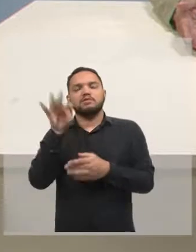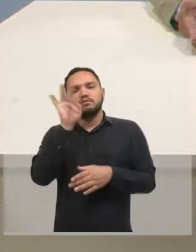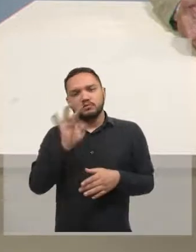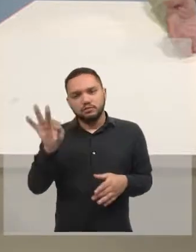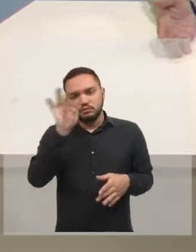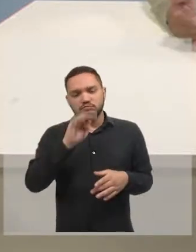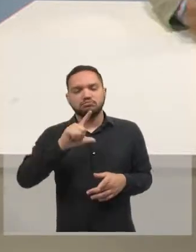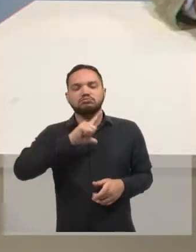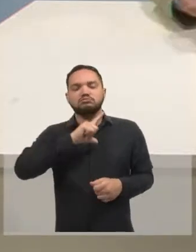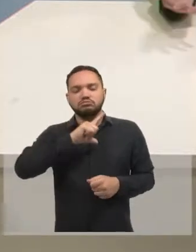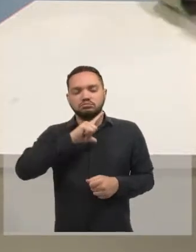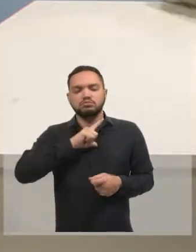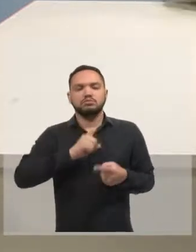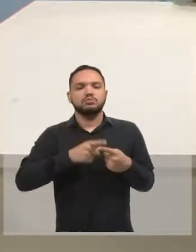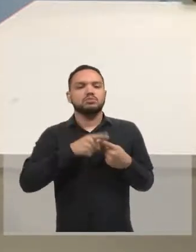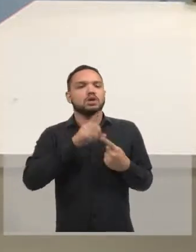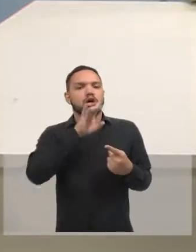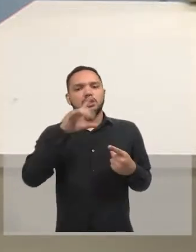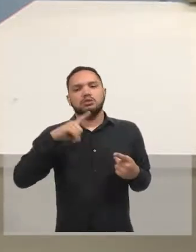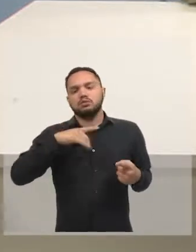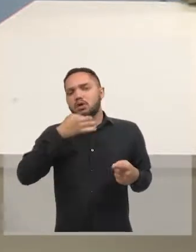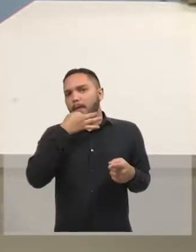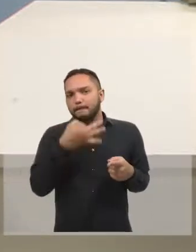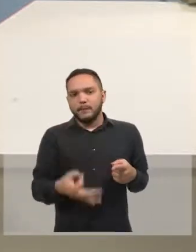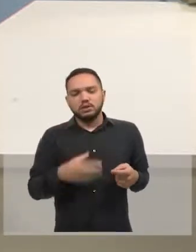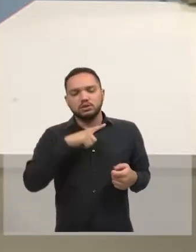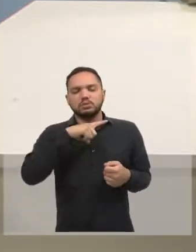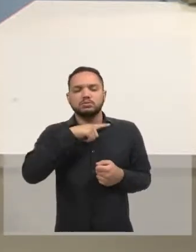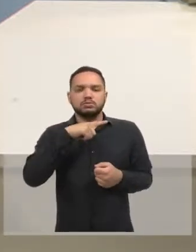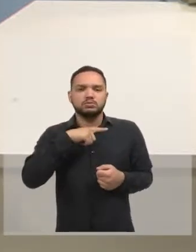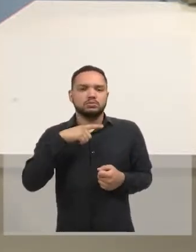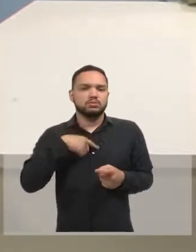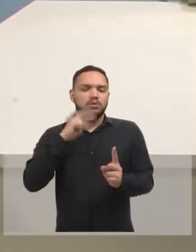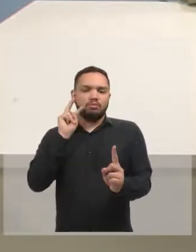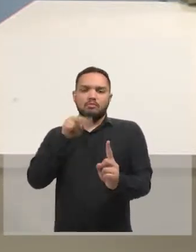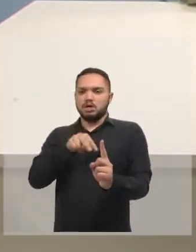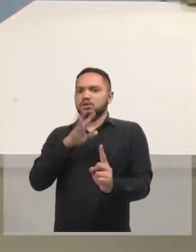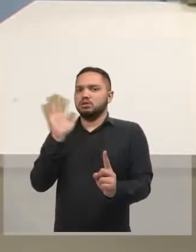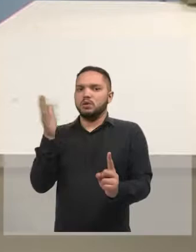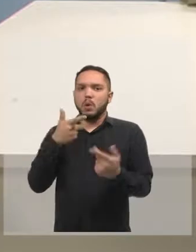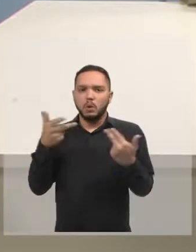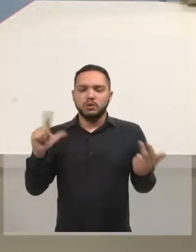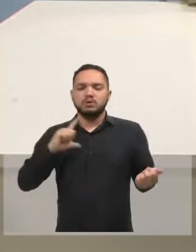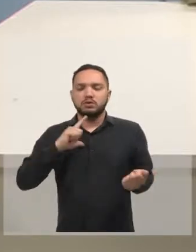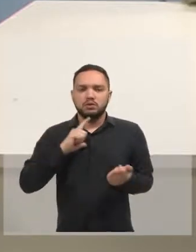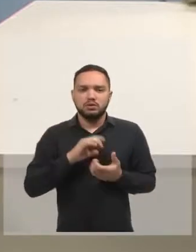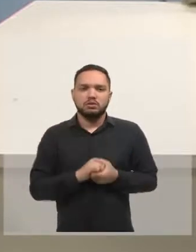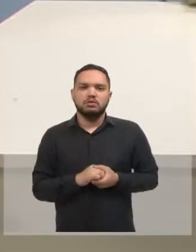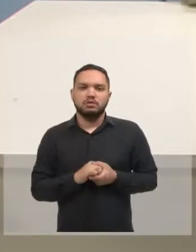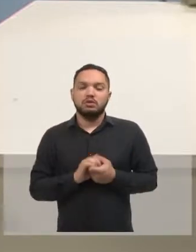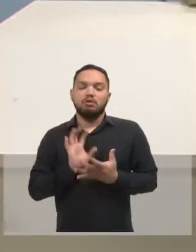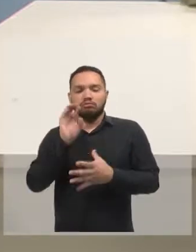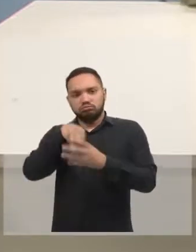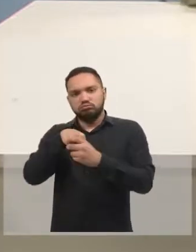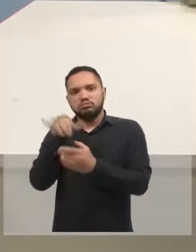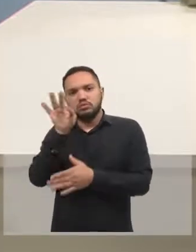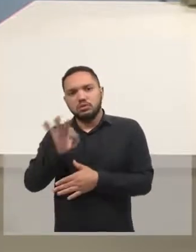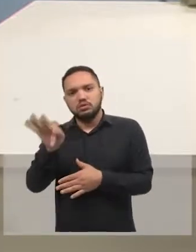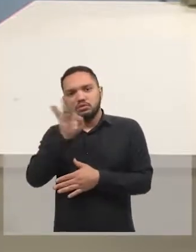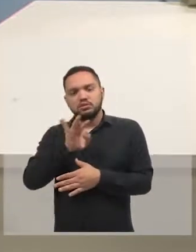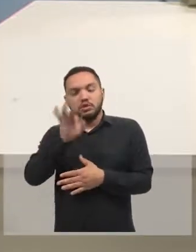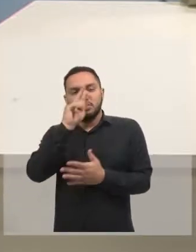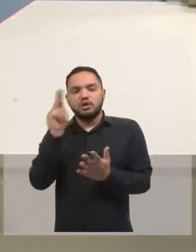né? Porque cada um tem a sua corrente de pensamento, suas origens, a sua visão de mundo e acaba-se ali na universidade tendo